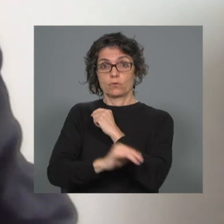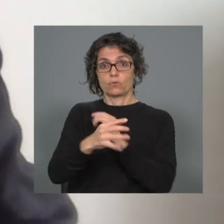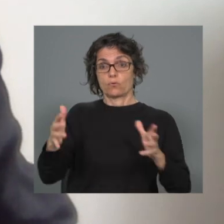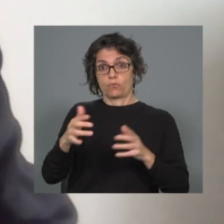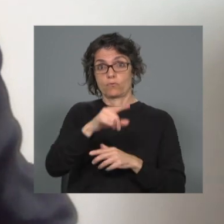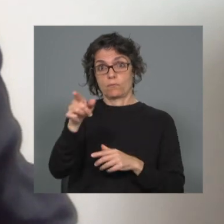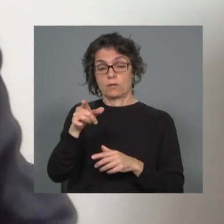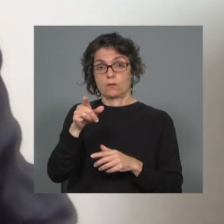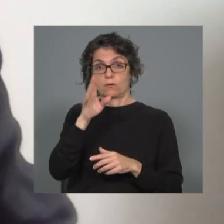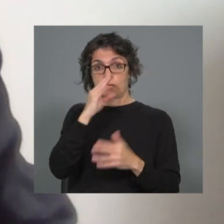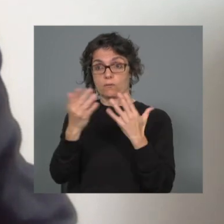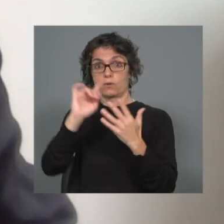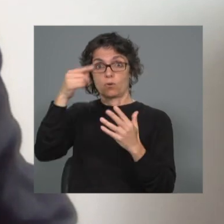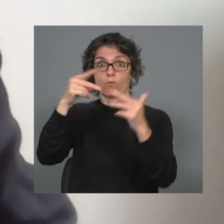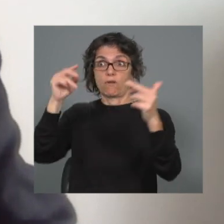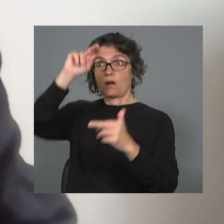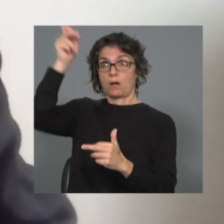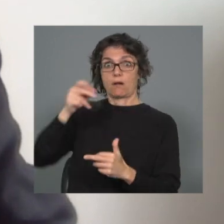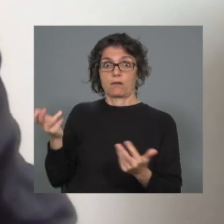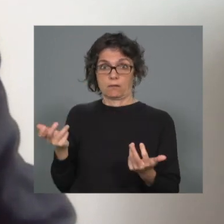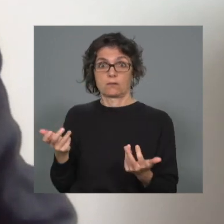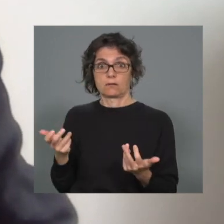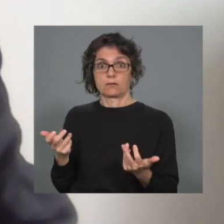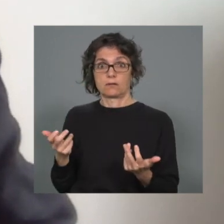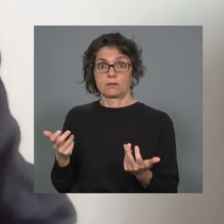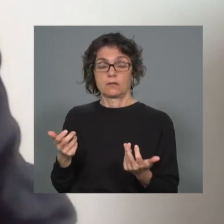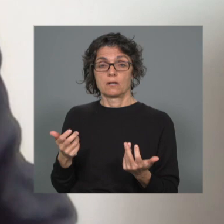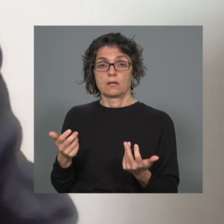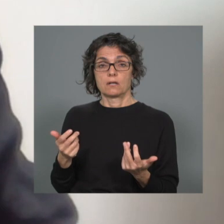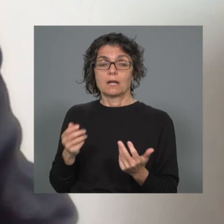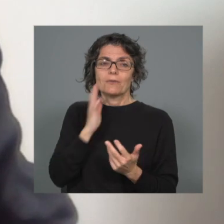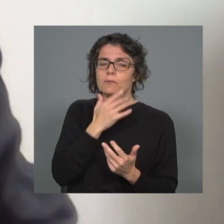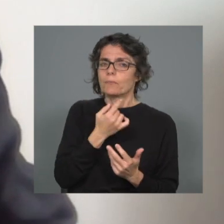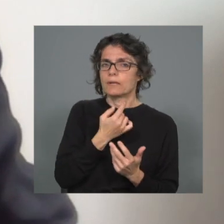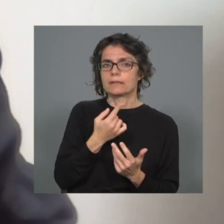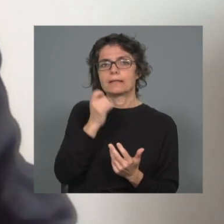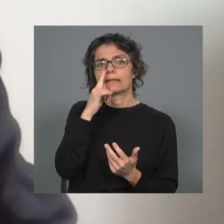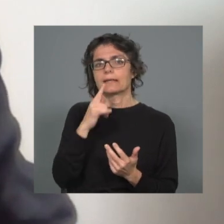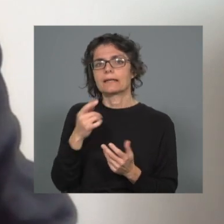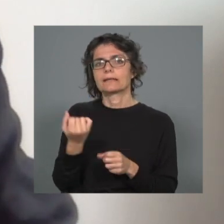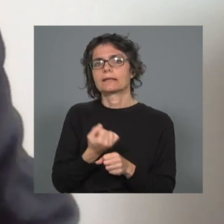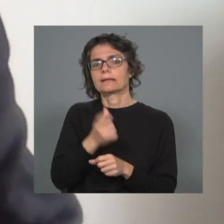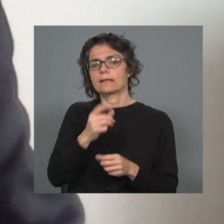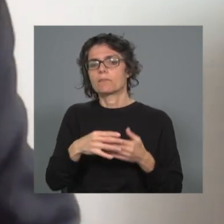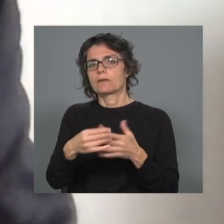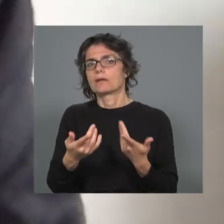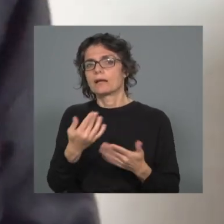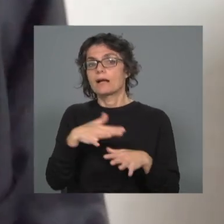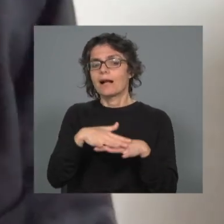de qualquer Câmara do resto do país. E, portanto, isso depende muito do líder, como é que trabalha, e trabalhamos em rede ou